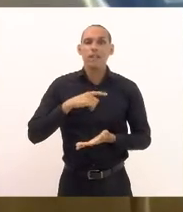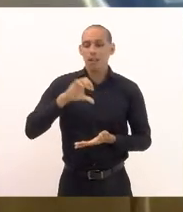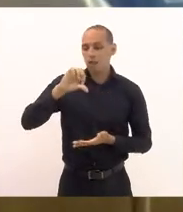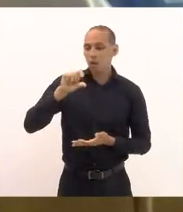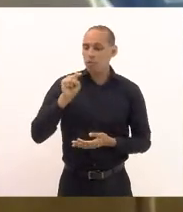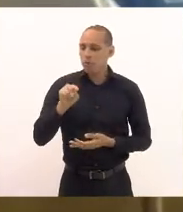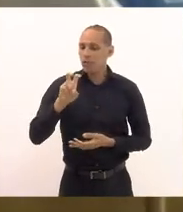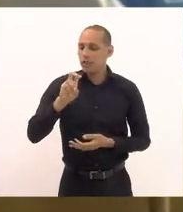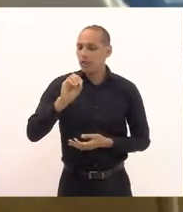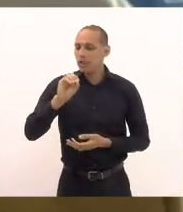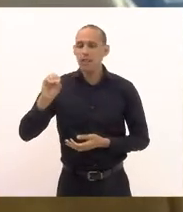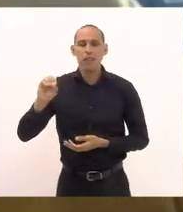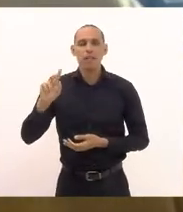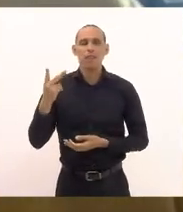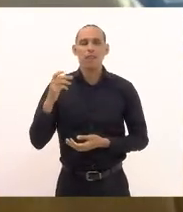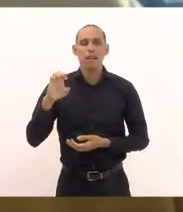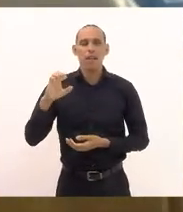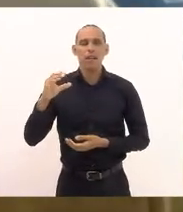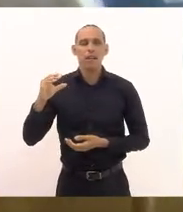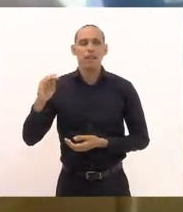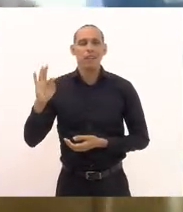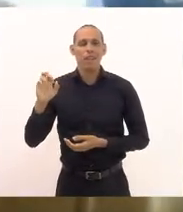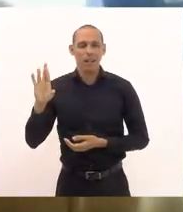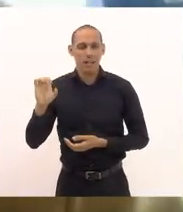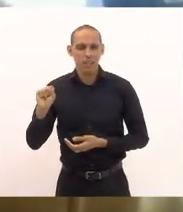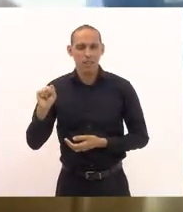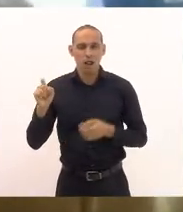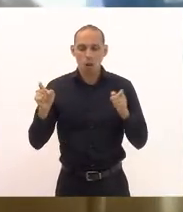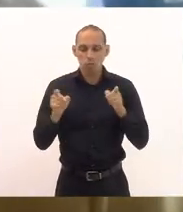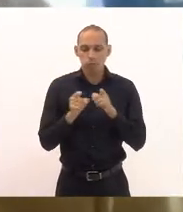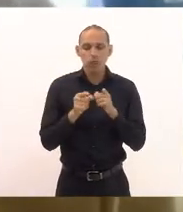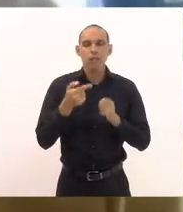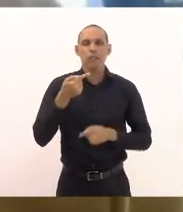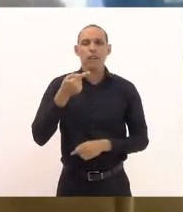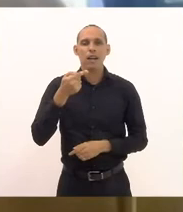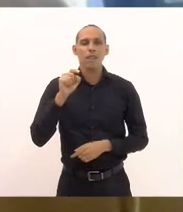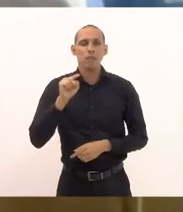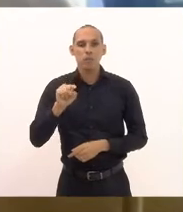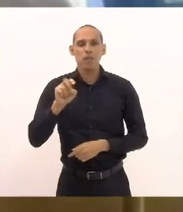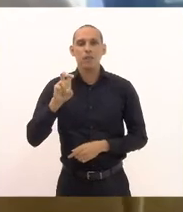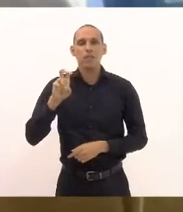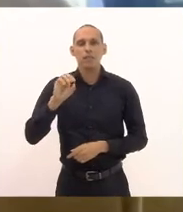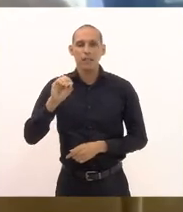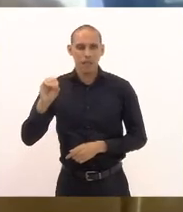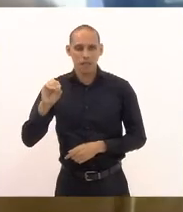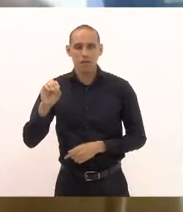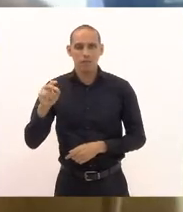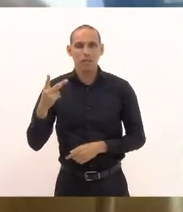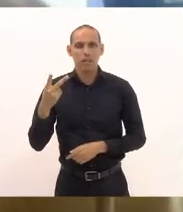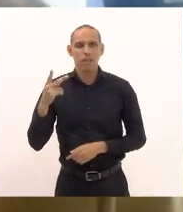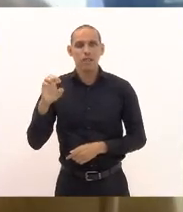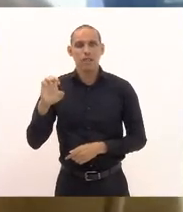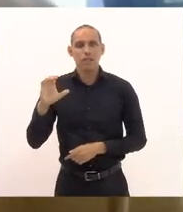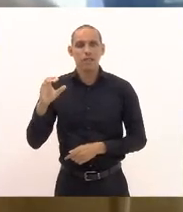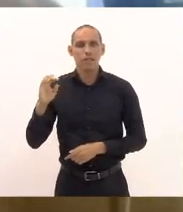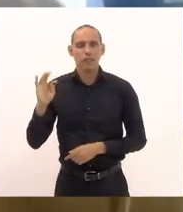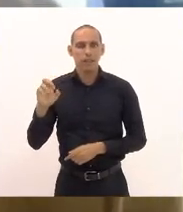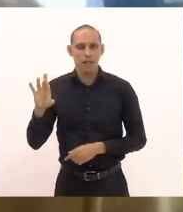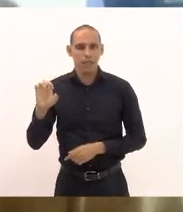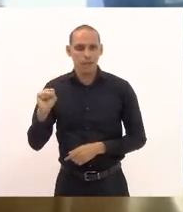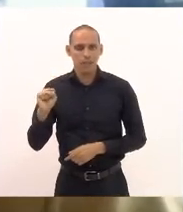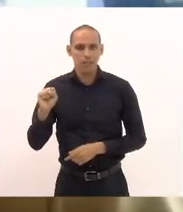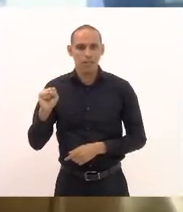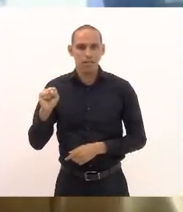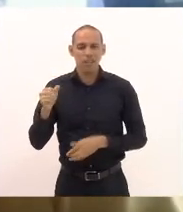hectares e acabou com 7.700 hectares. Melhor restringir mais e